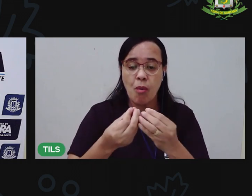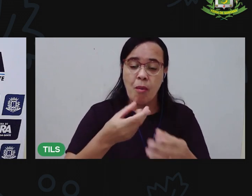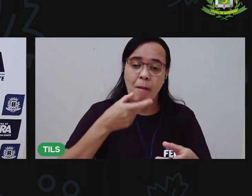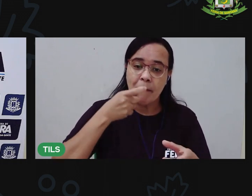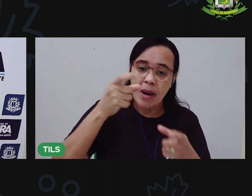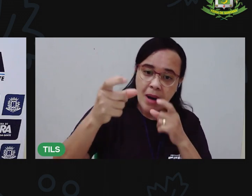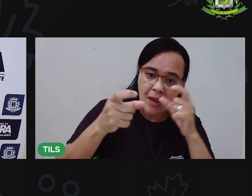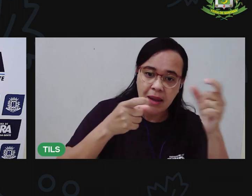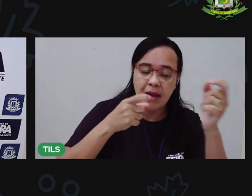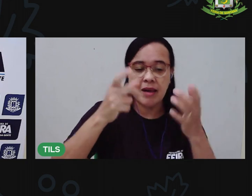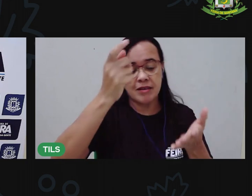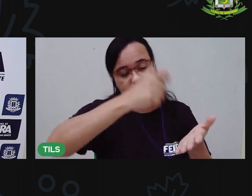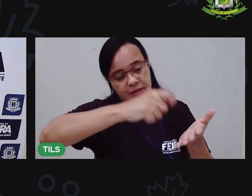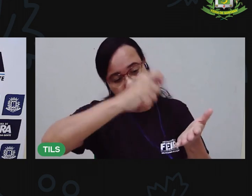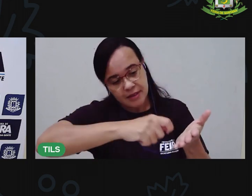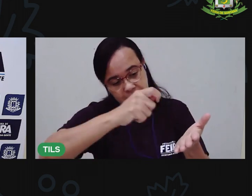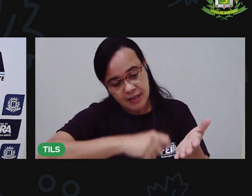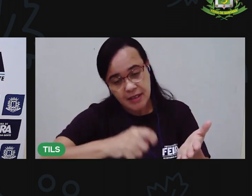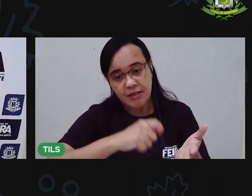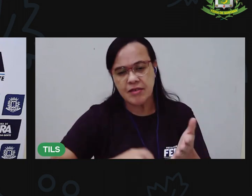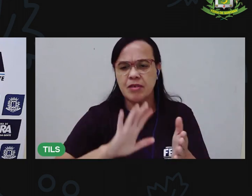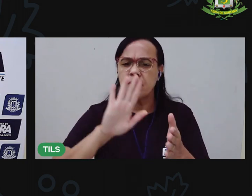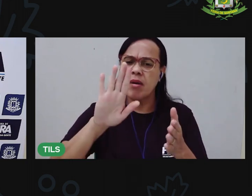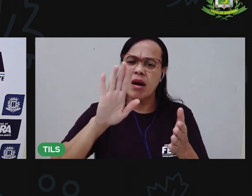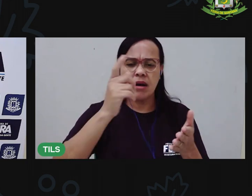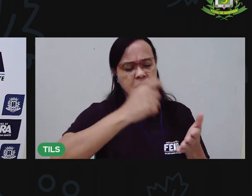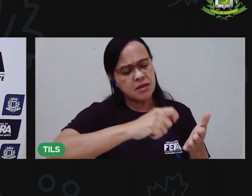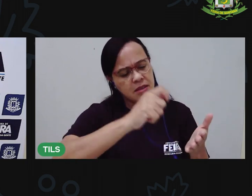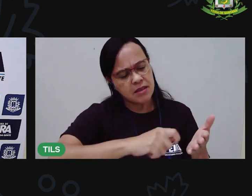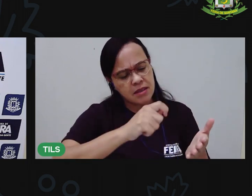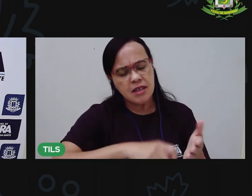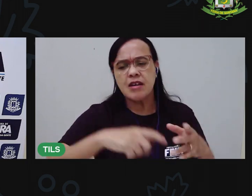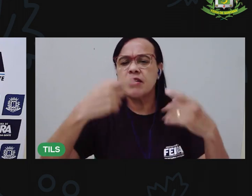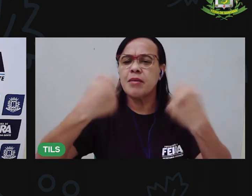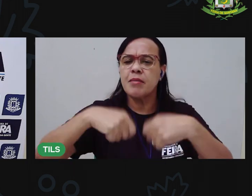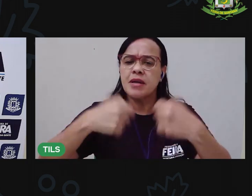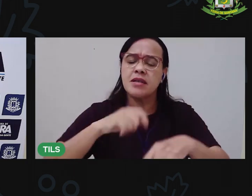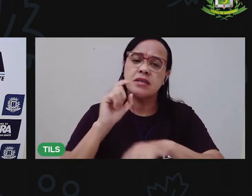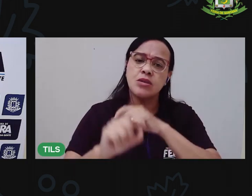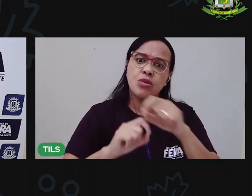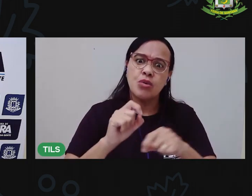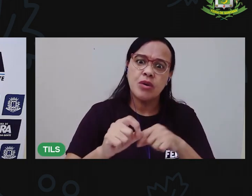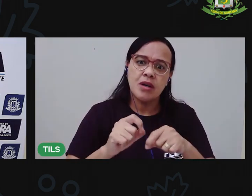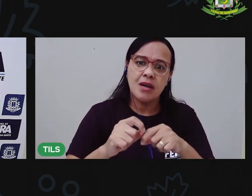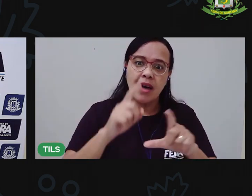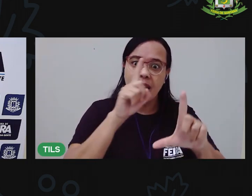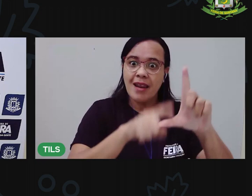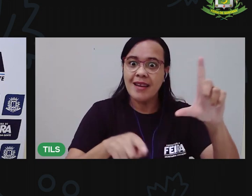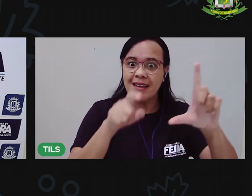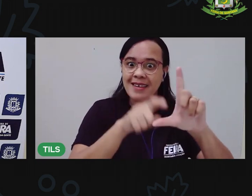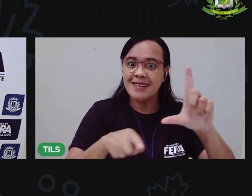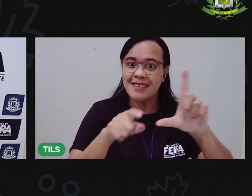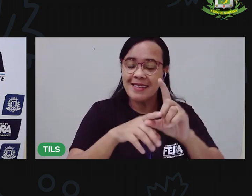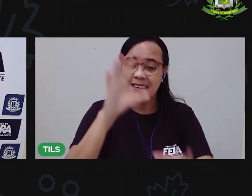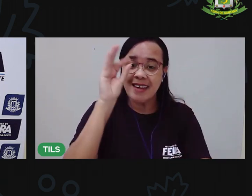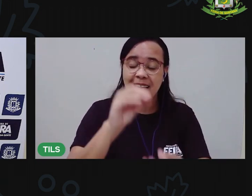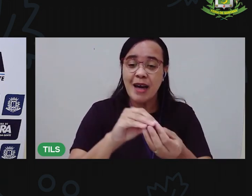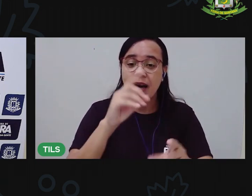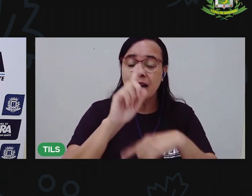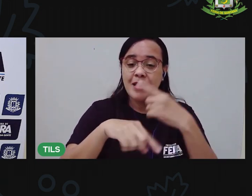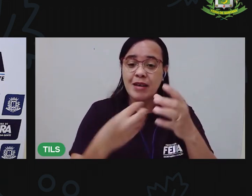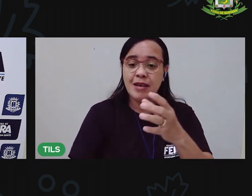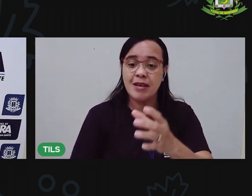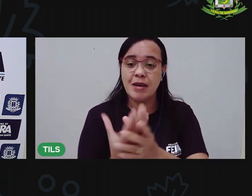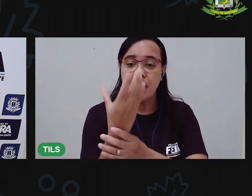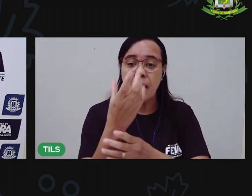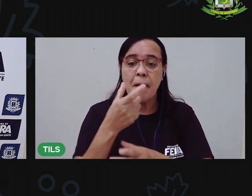palavra e para escrever palavras a gente usa as letras que junta forma-se grama